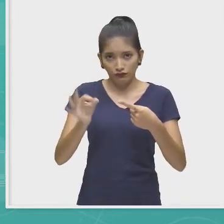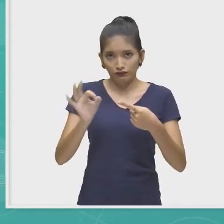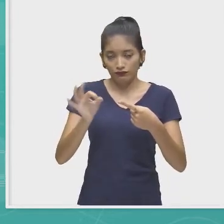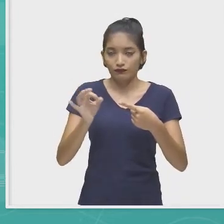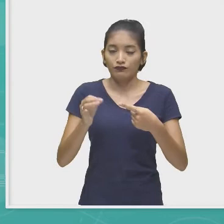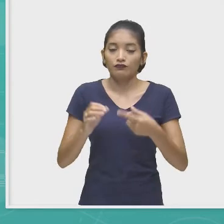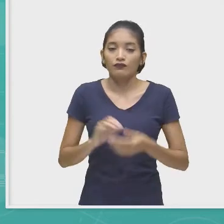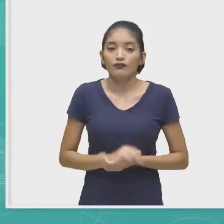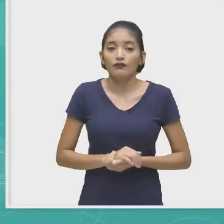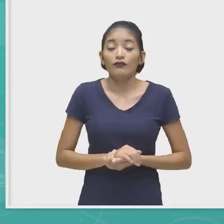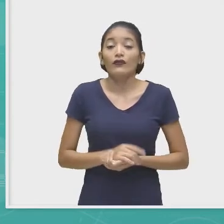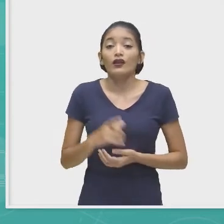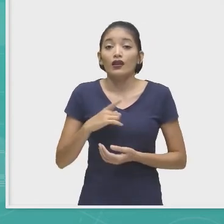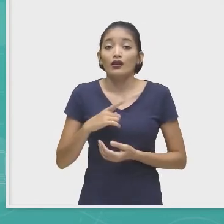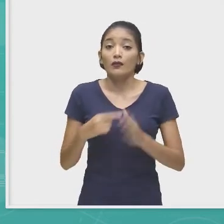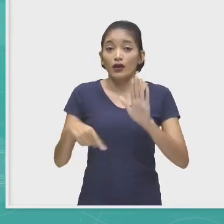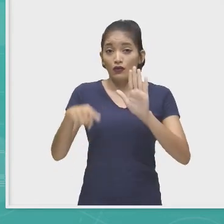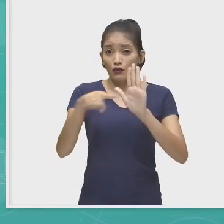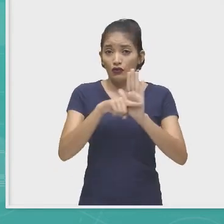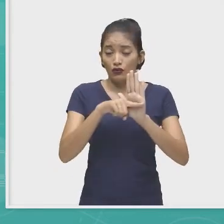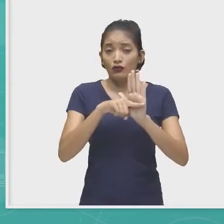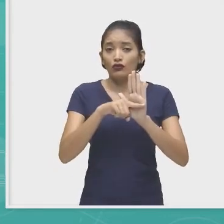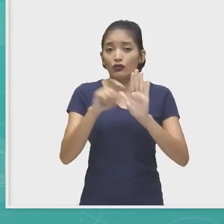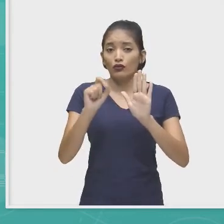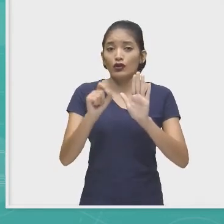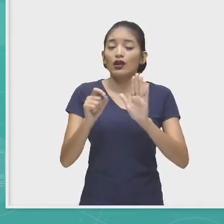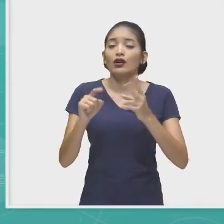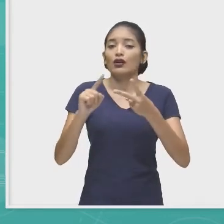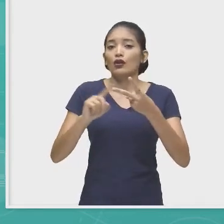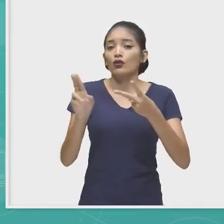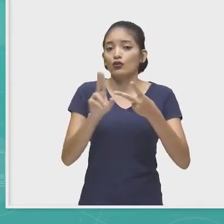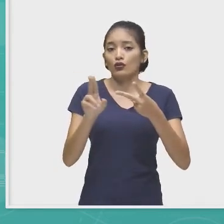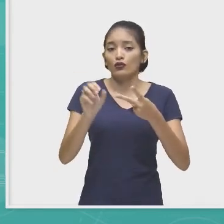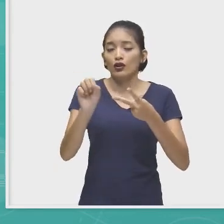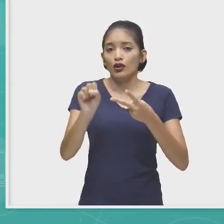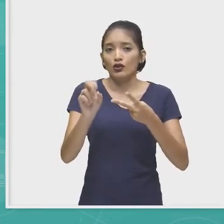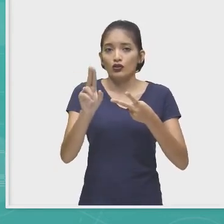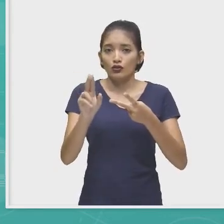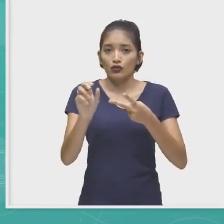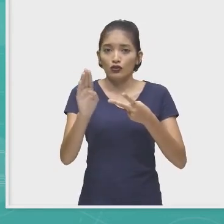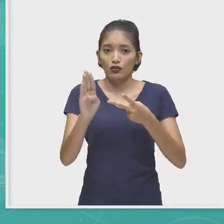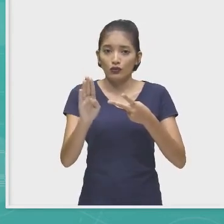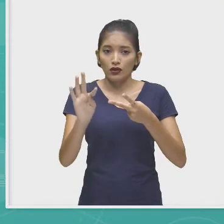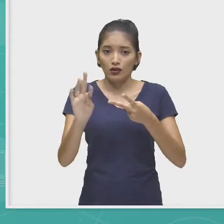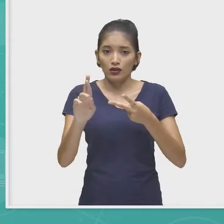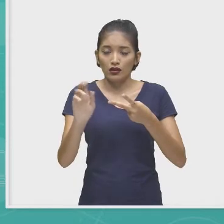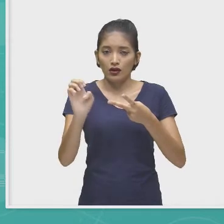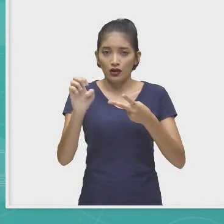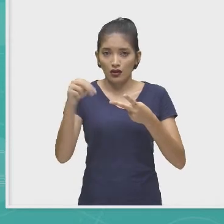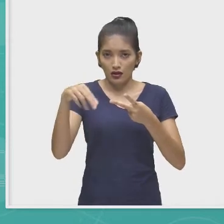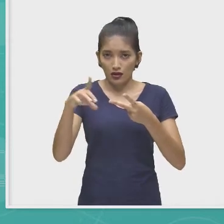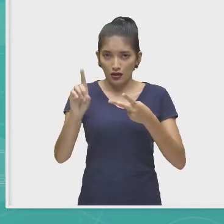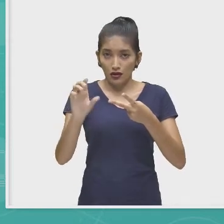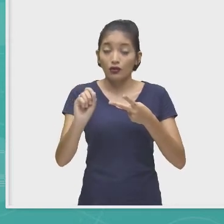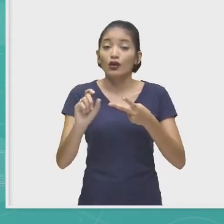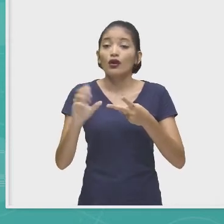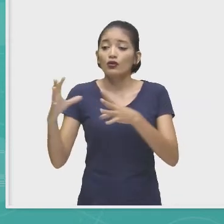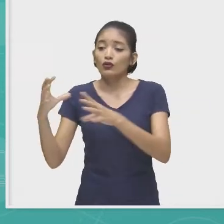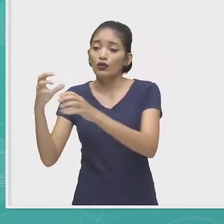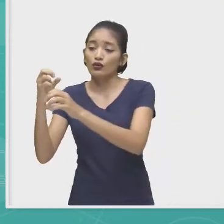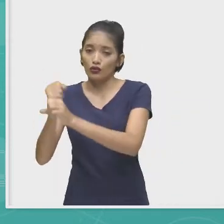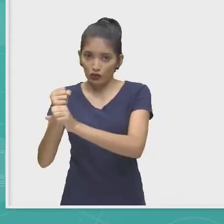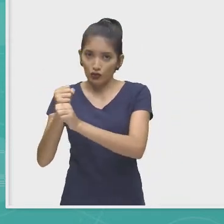O valor que será extraído do minuendo, que chama-se subtraindo, e o resultado da